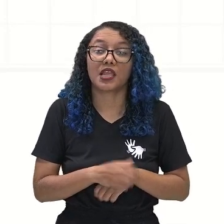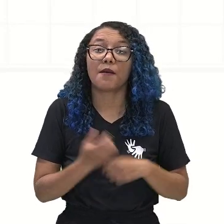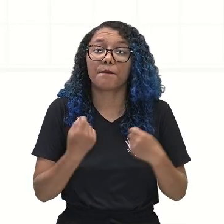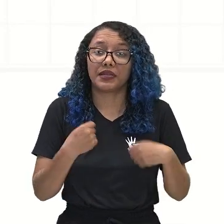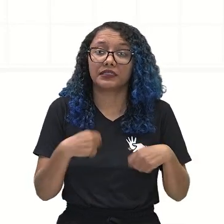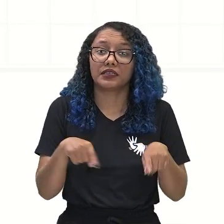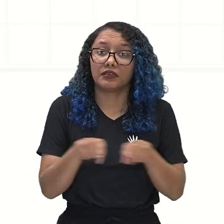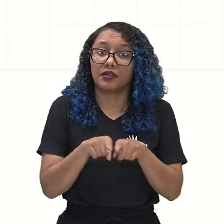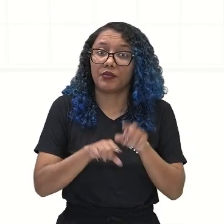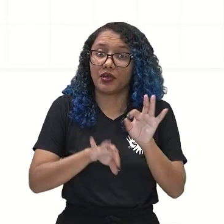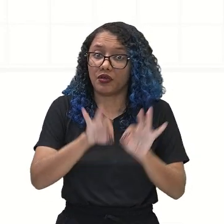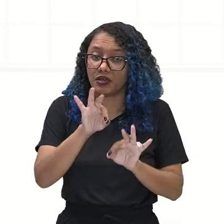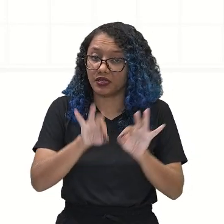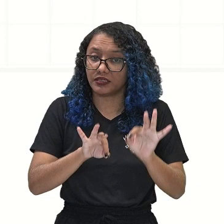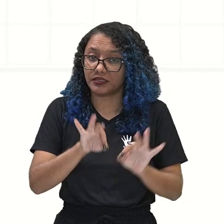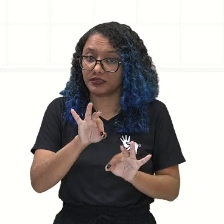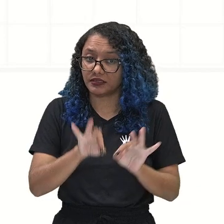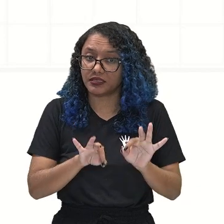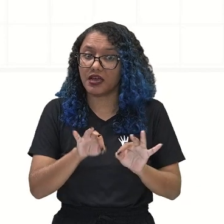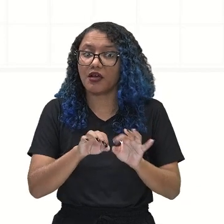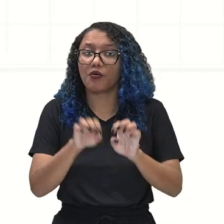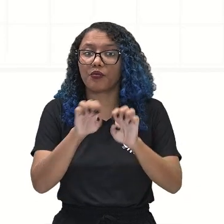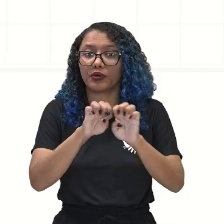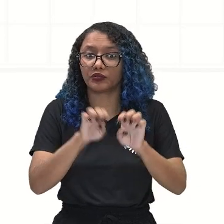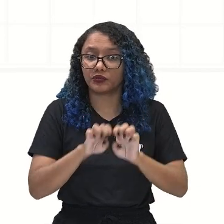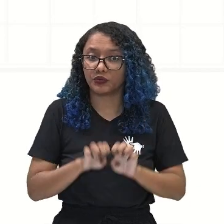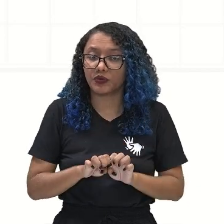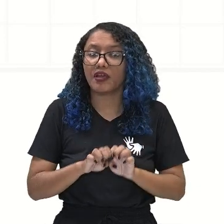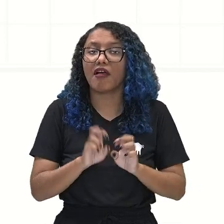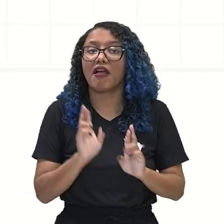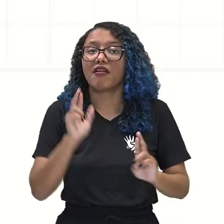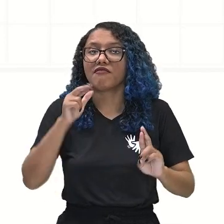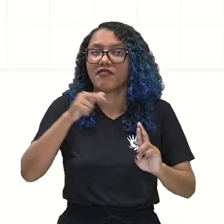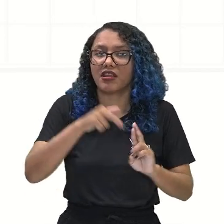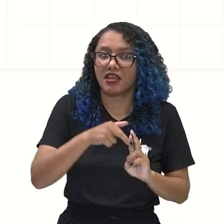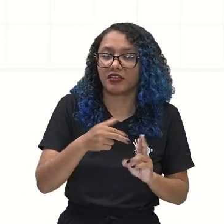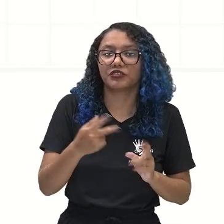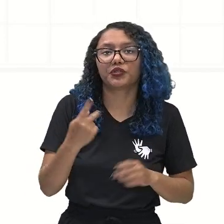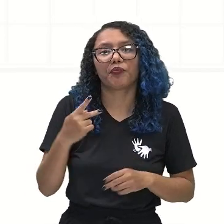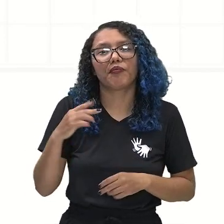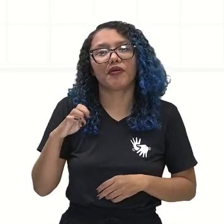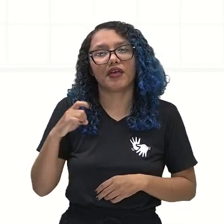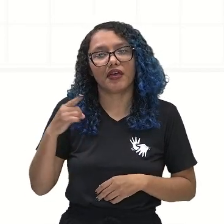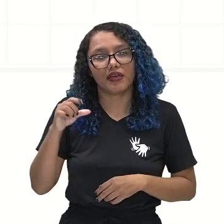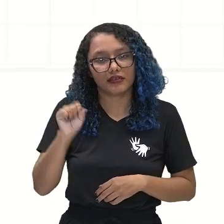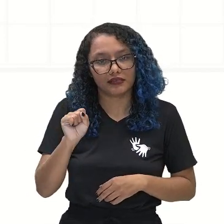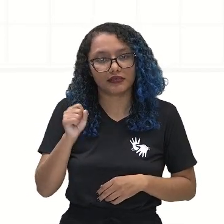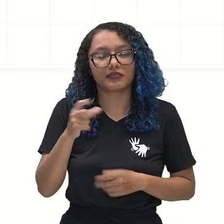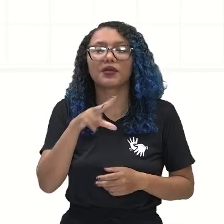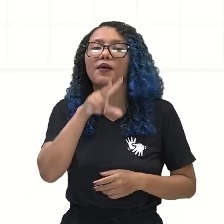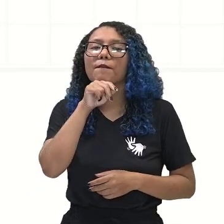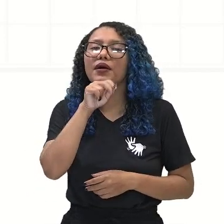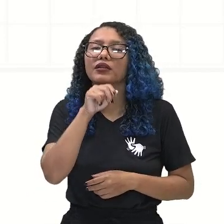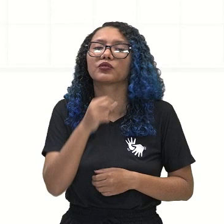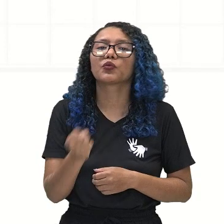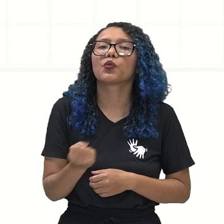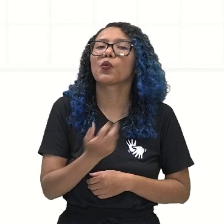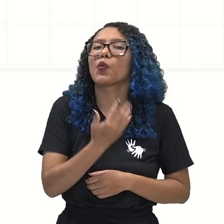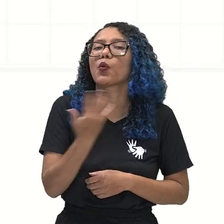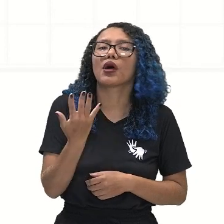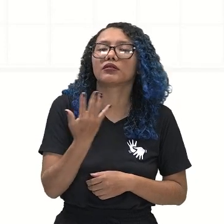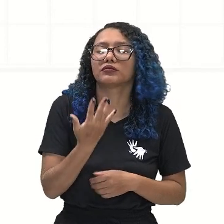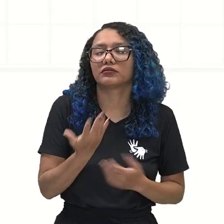essa situação. O que eu tenho que lembrar? Que patos, eles possuem o quê?